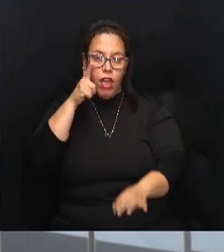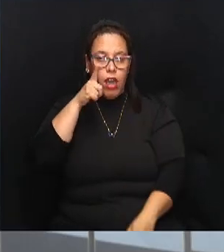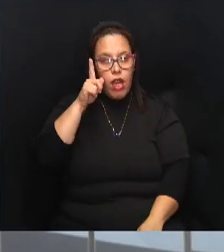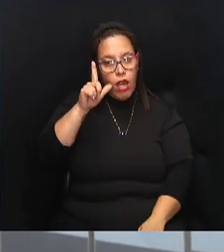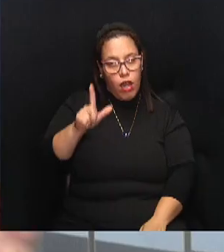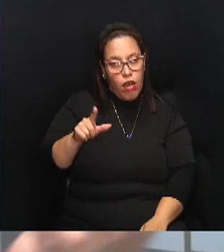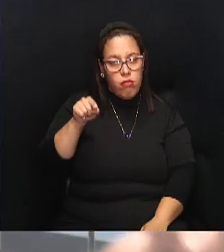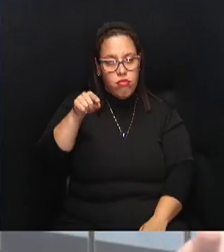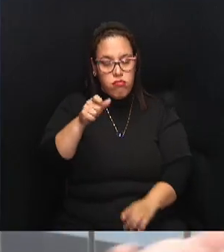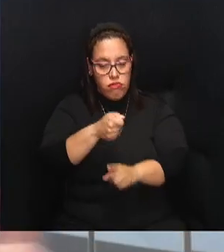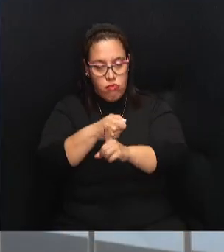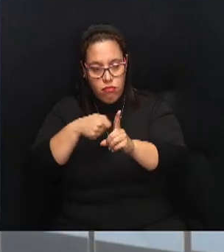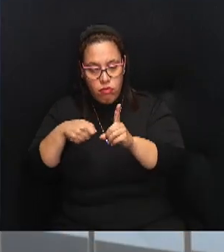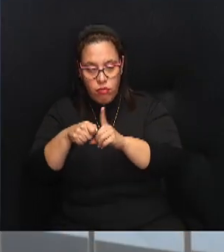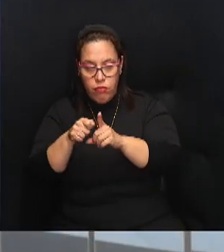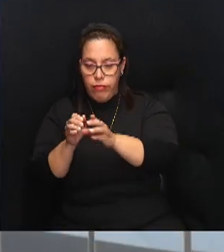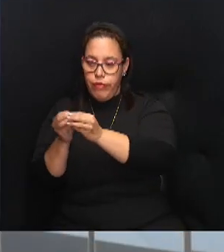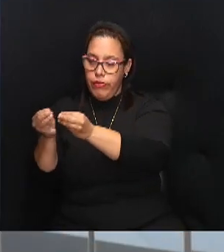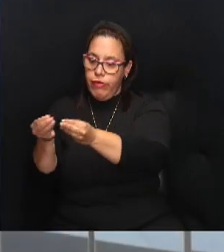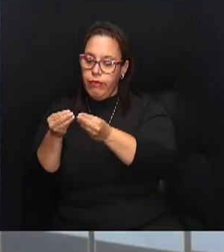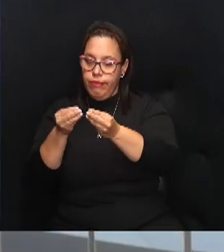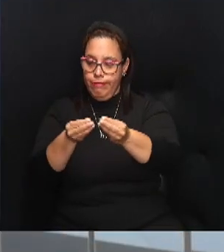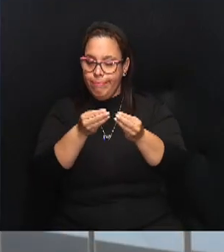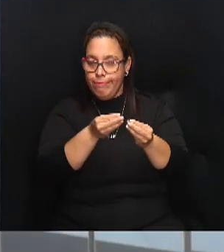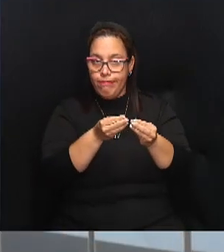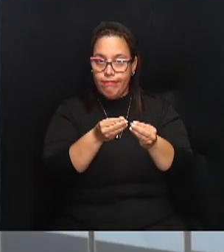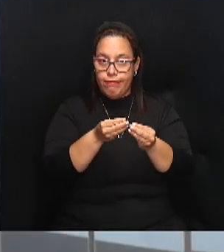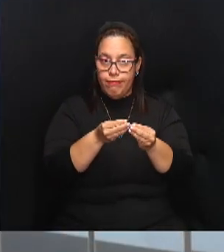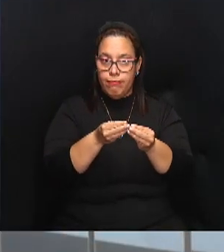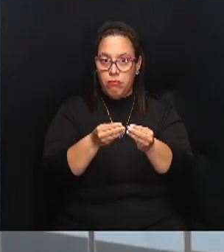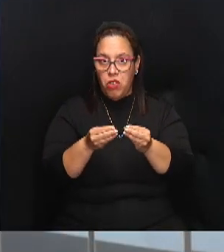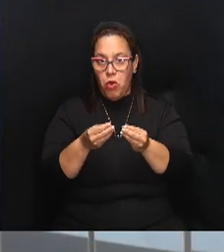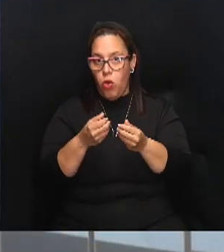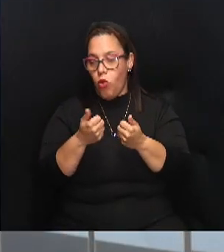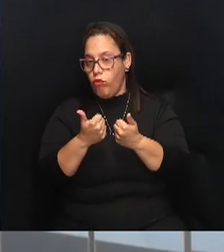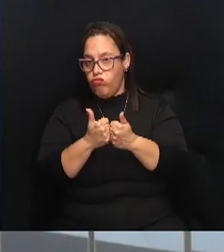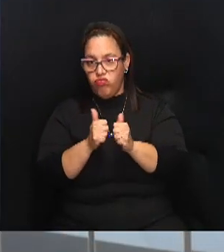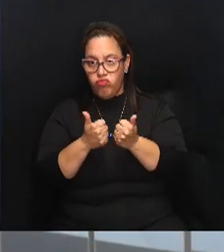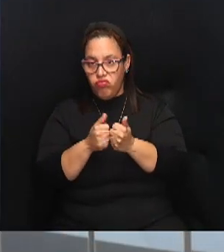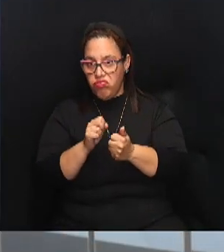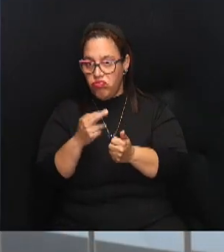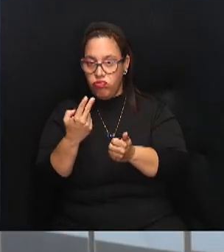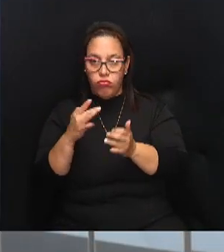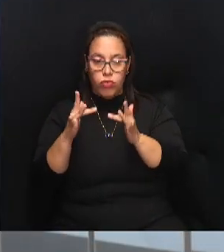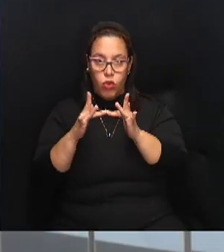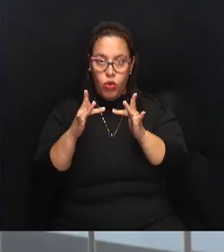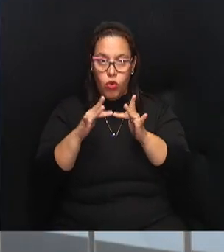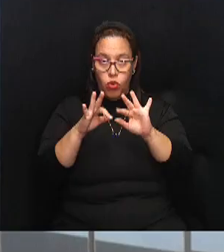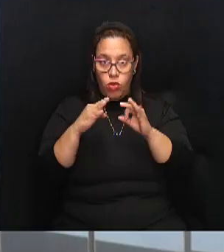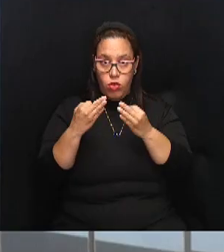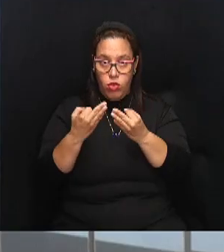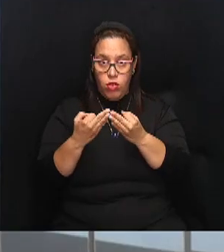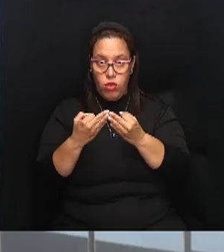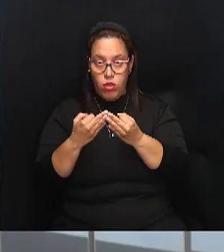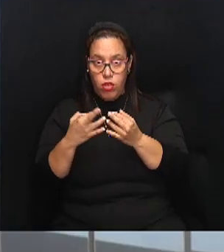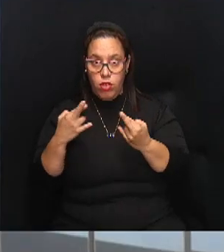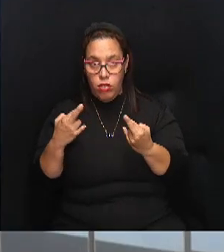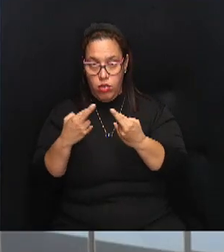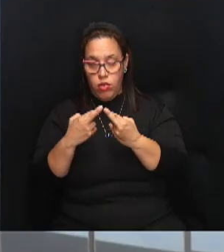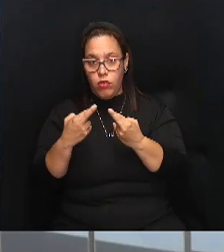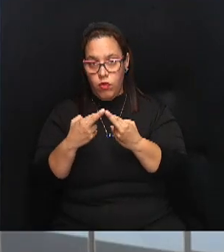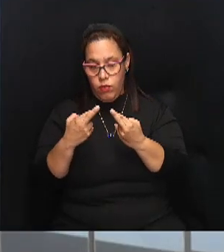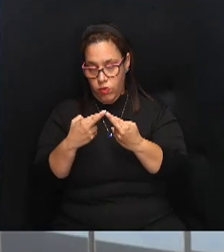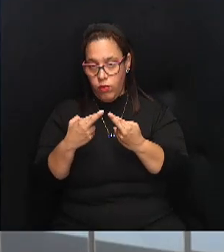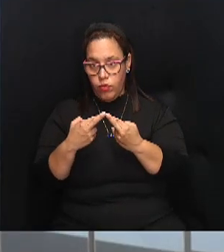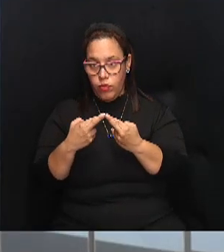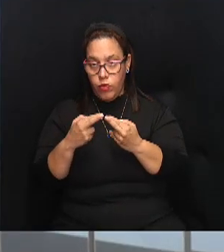aquela assistência e encaminhá-lo, né, para uma passagem ou para um contato com o familiar através dessa rede